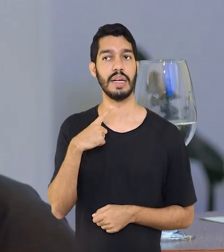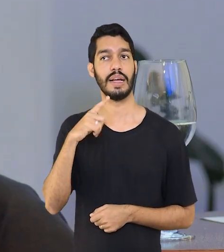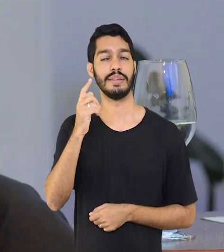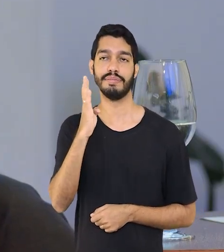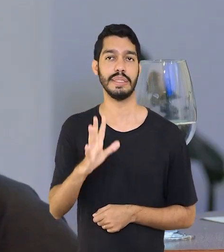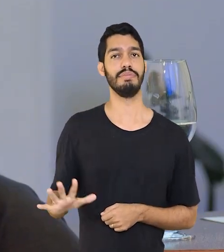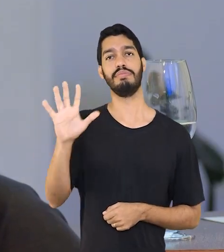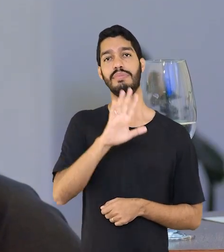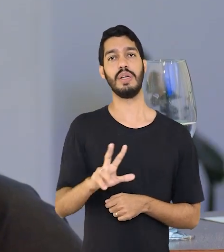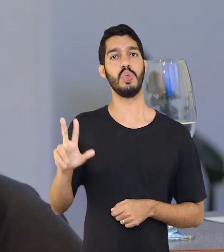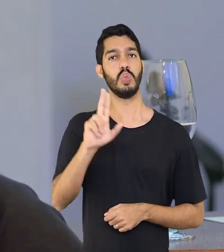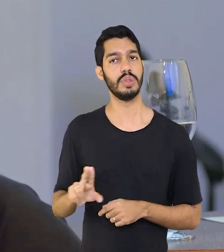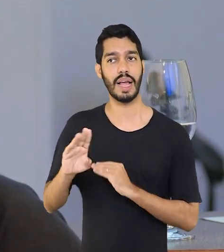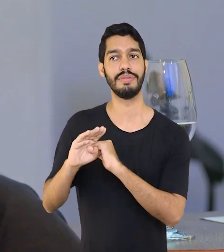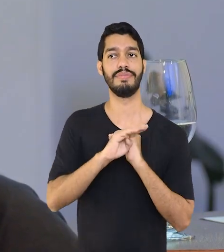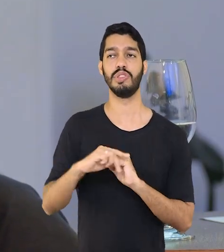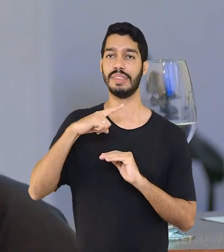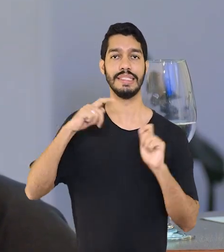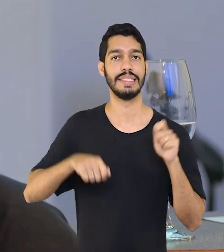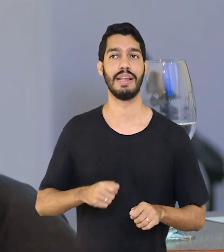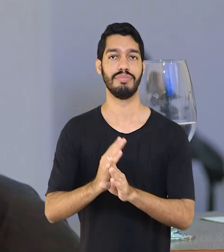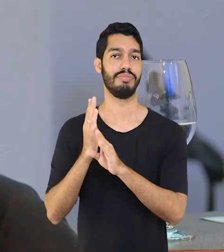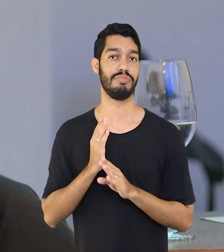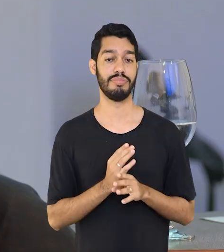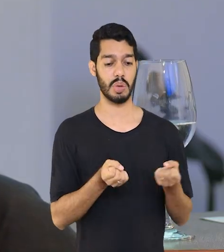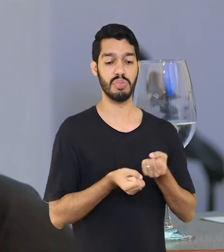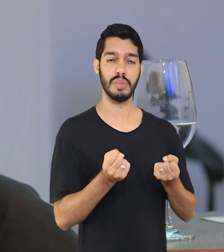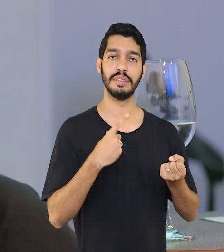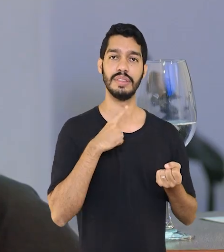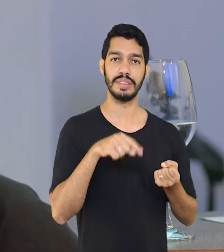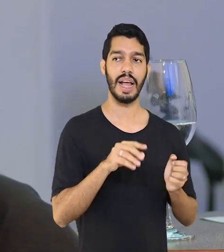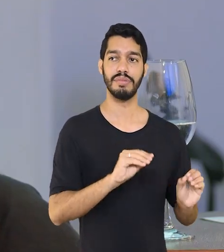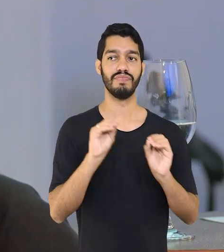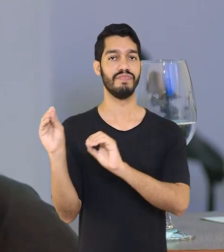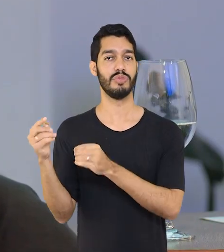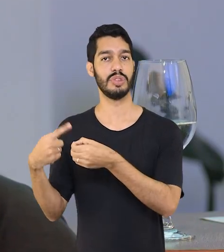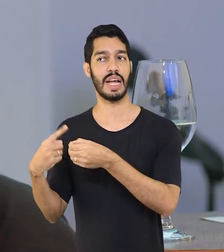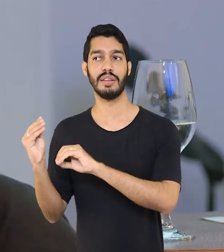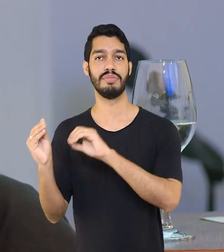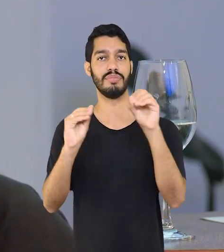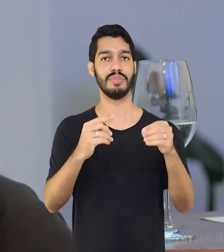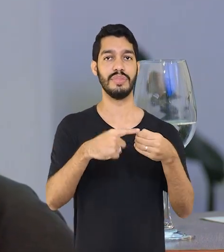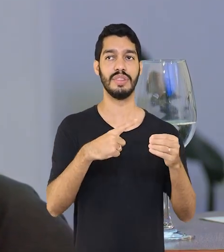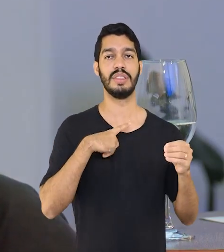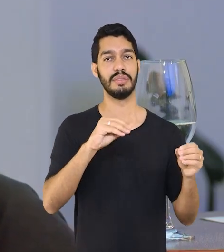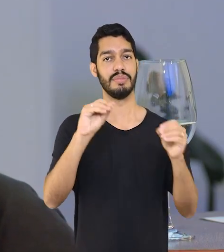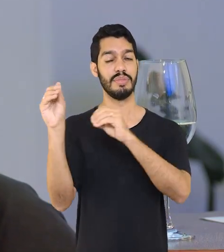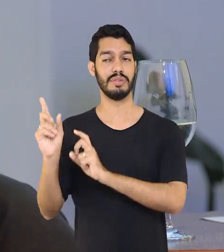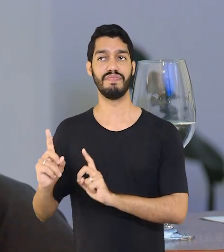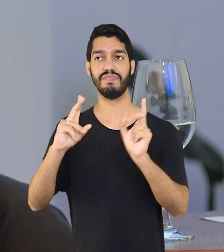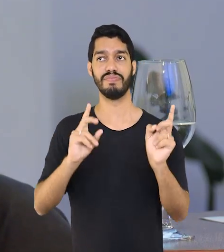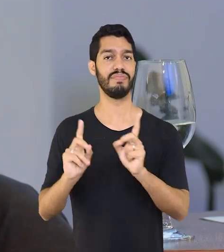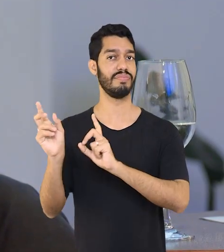seja mais universal, de tal forma que o veículo possa ir de um estado para o outro, de uma cidade para outra, e ser